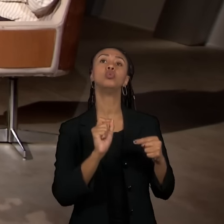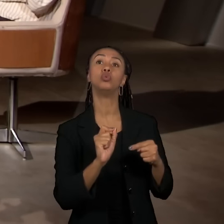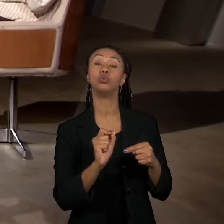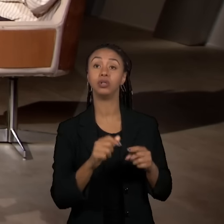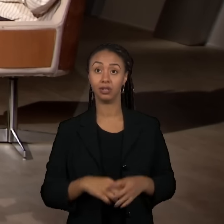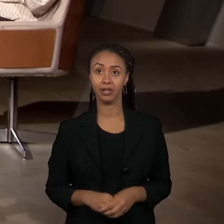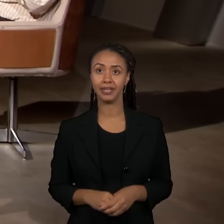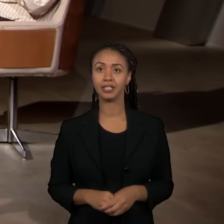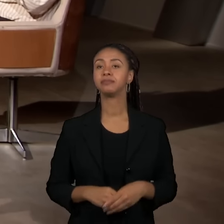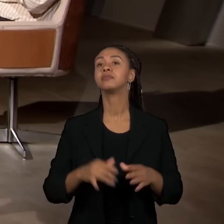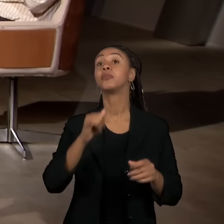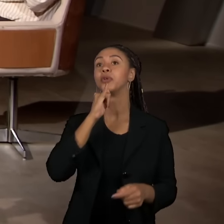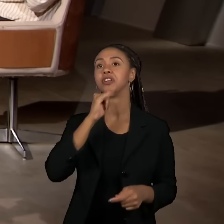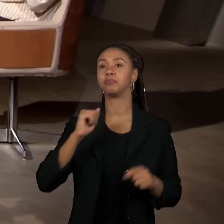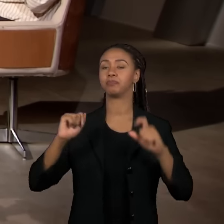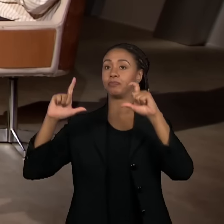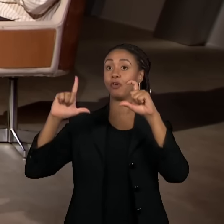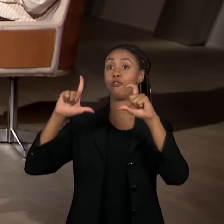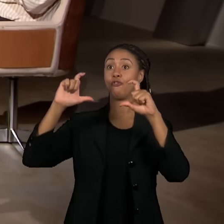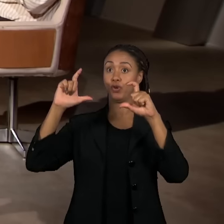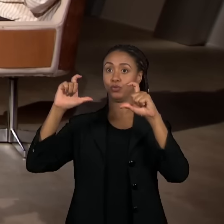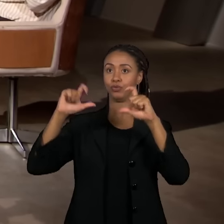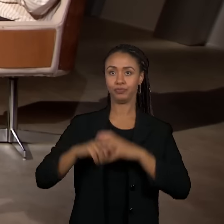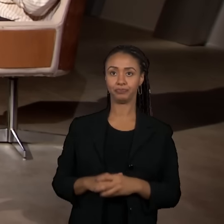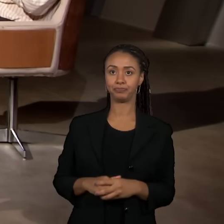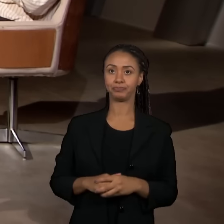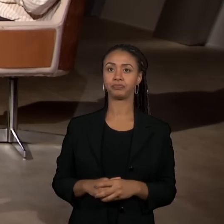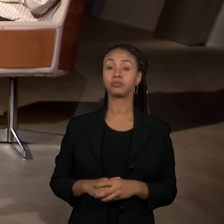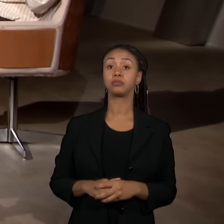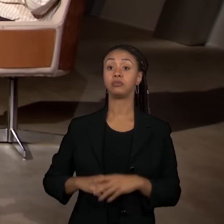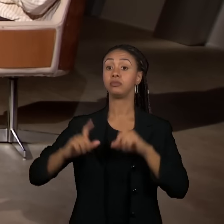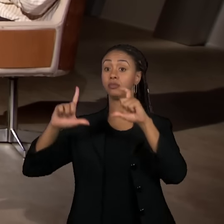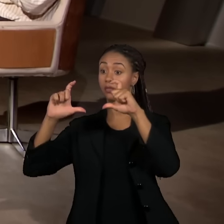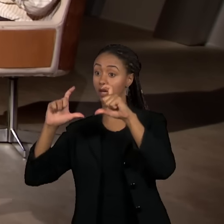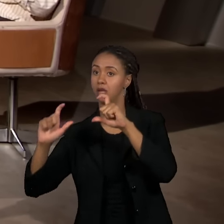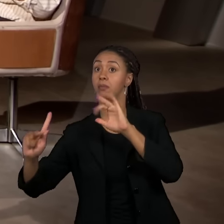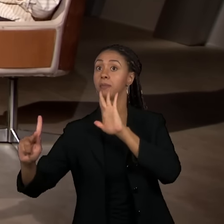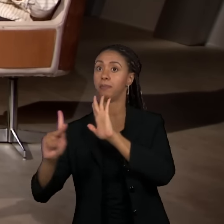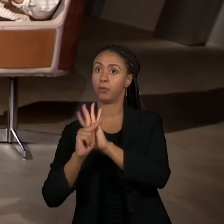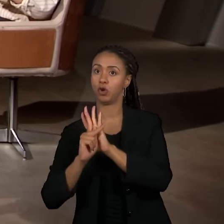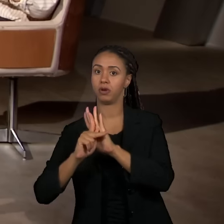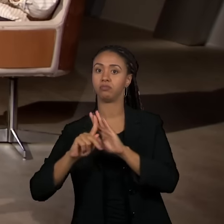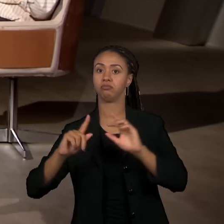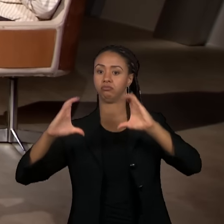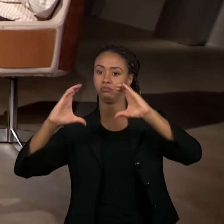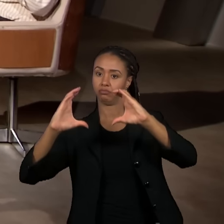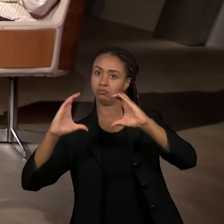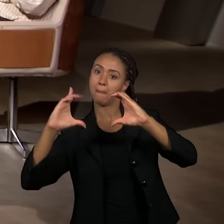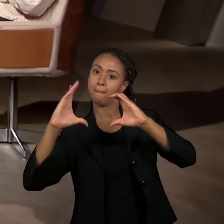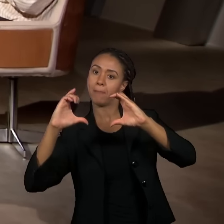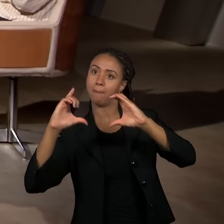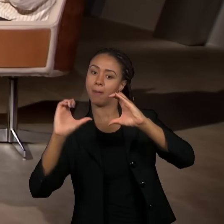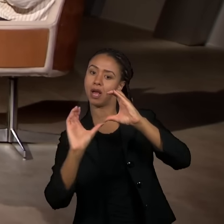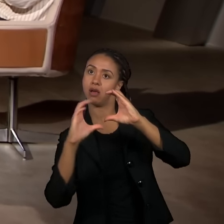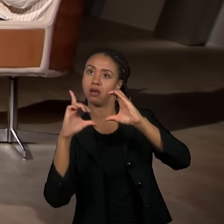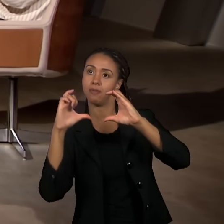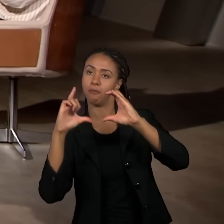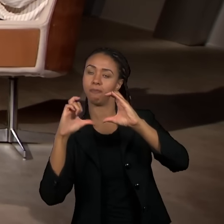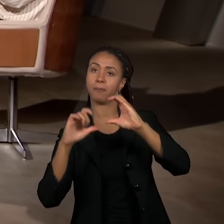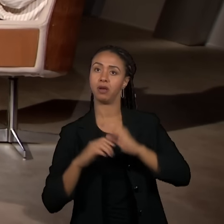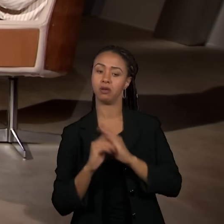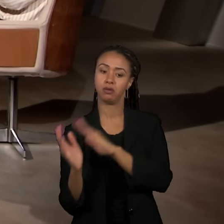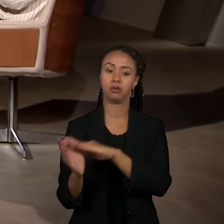você tirar uma fotografia com uma câmera própria de né câmera fotográfica a outra coisa é você tirar